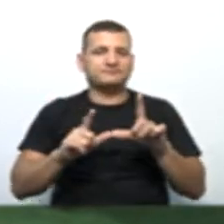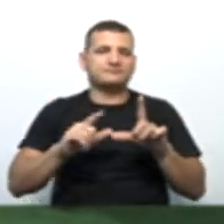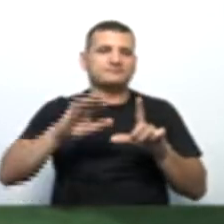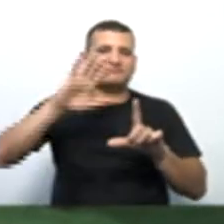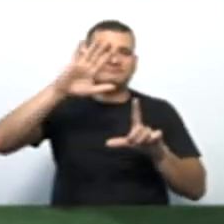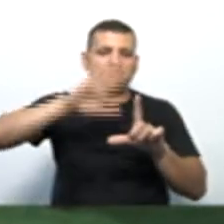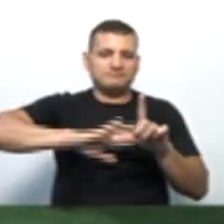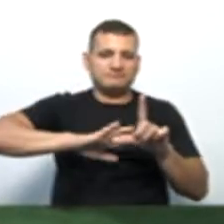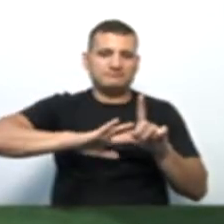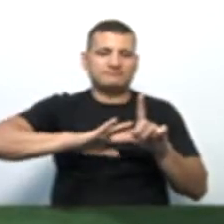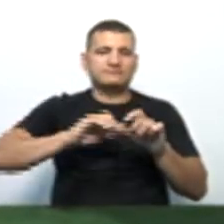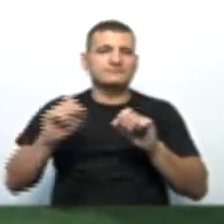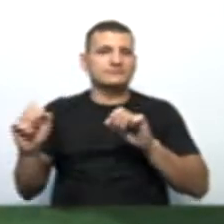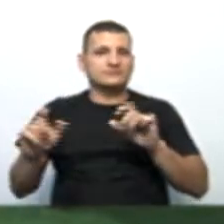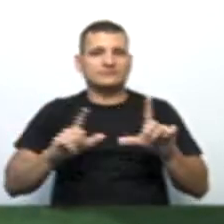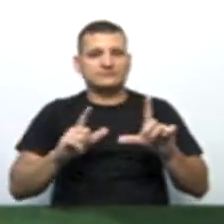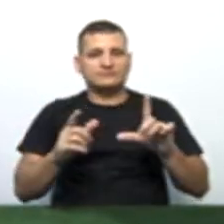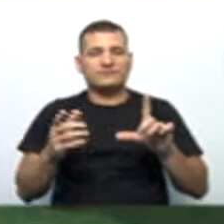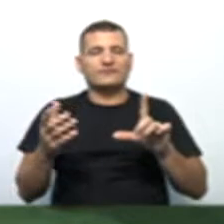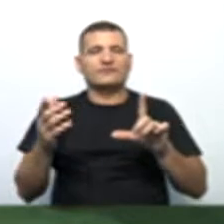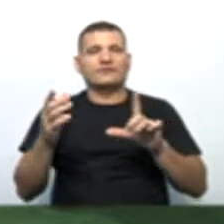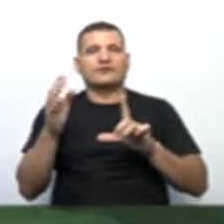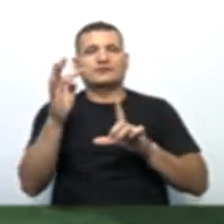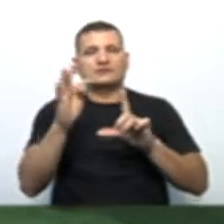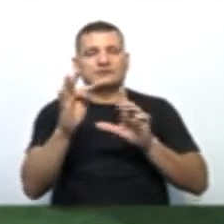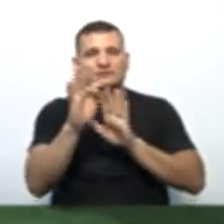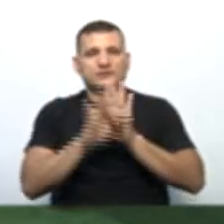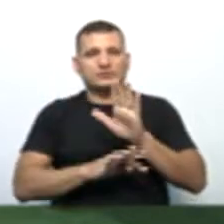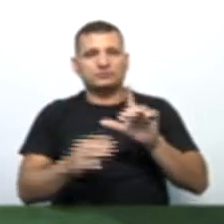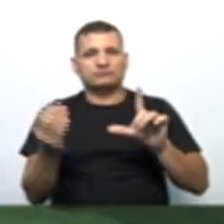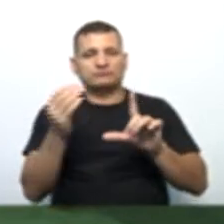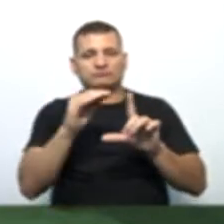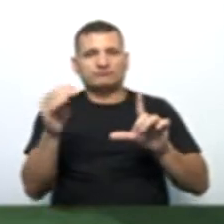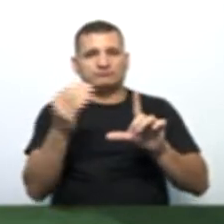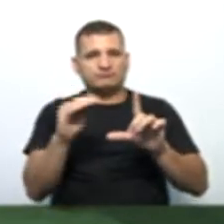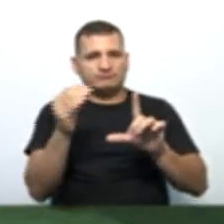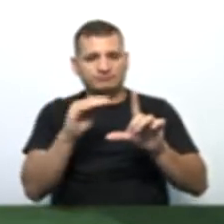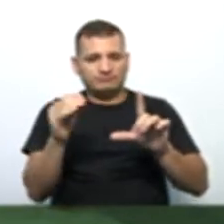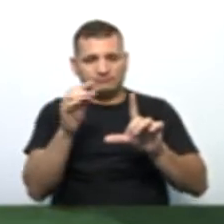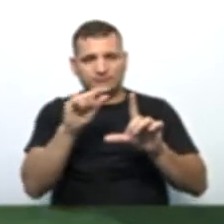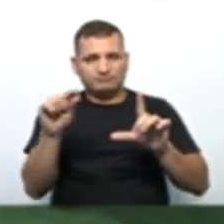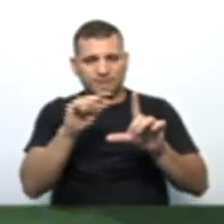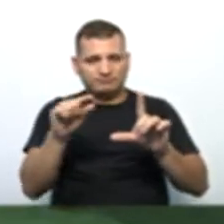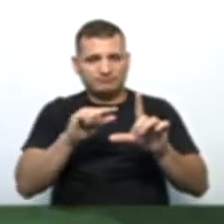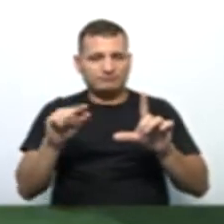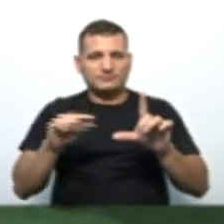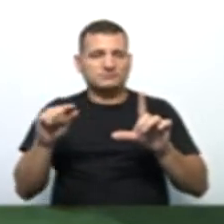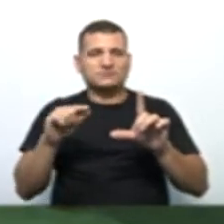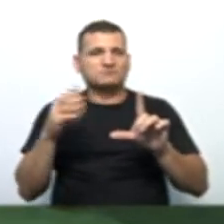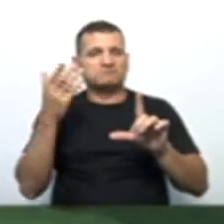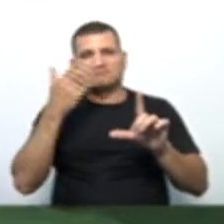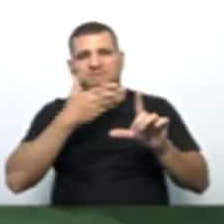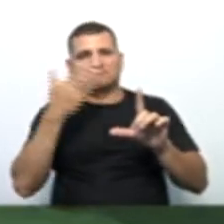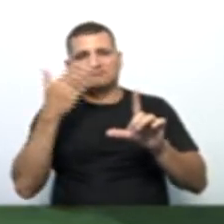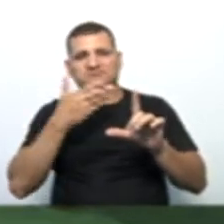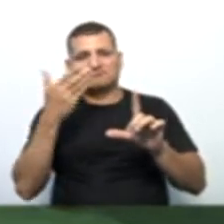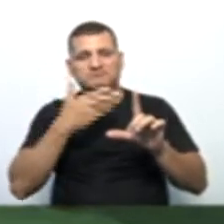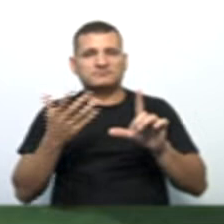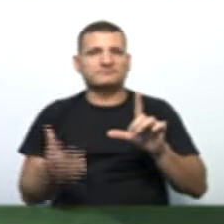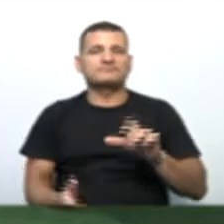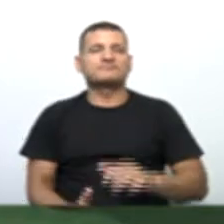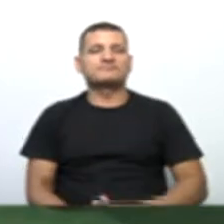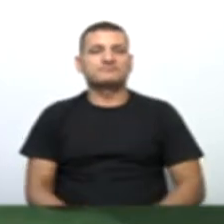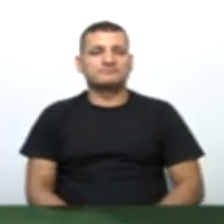e quando coloca o texto em cima do da figura israel o álbum com alguma parte da figura que é uma curva mas